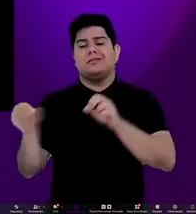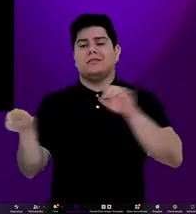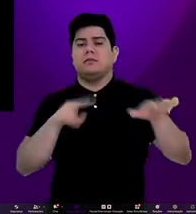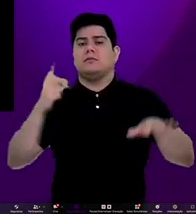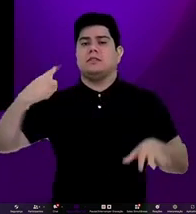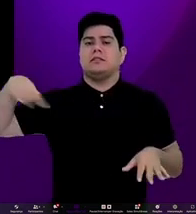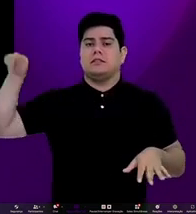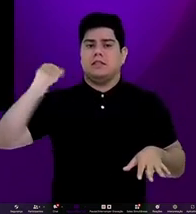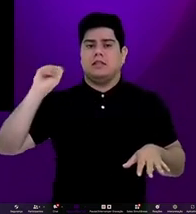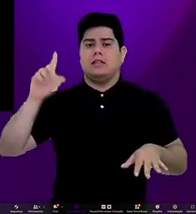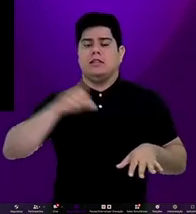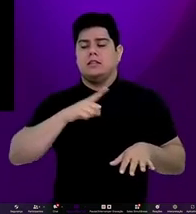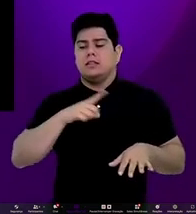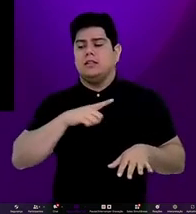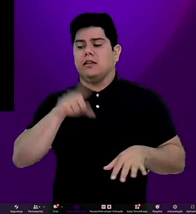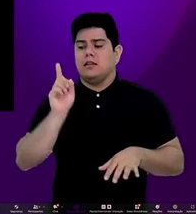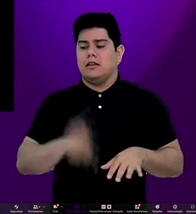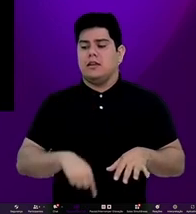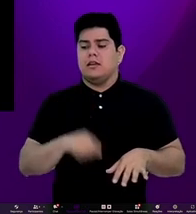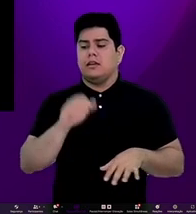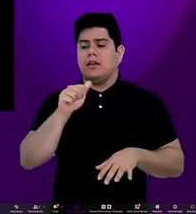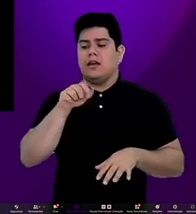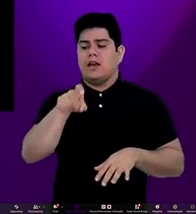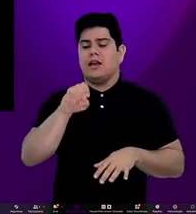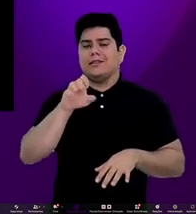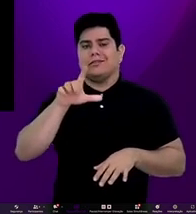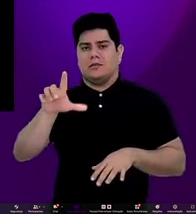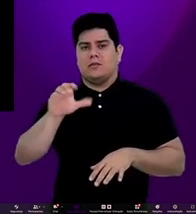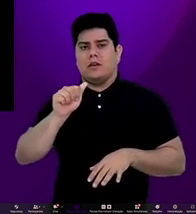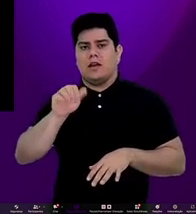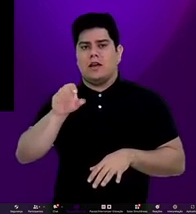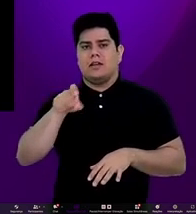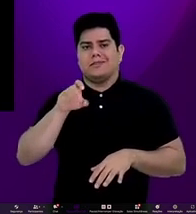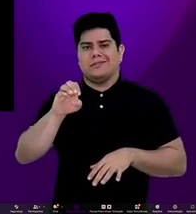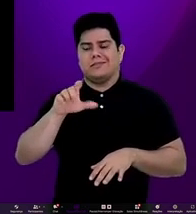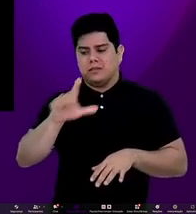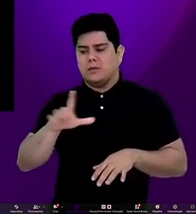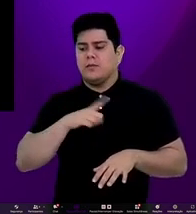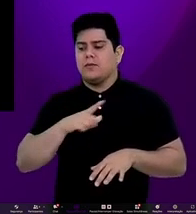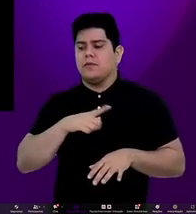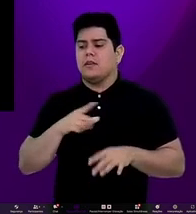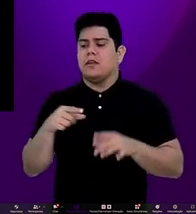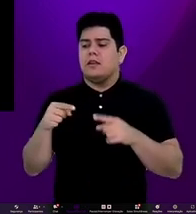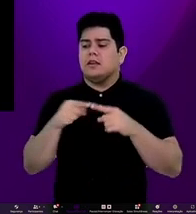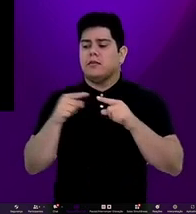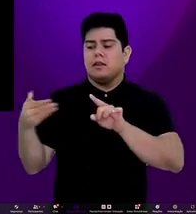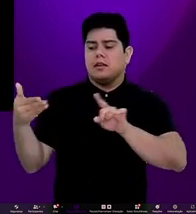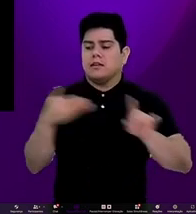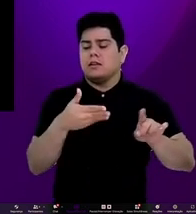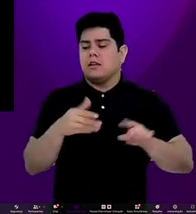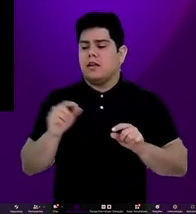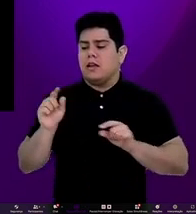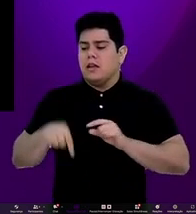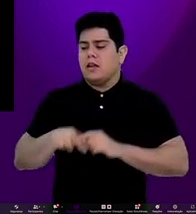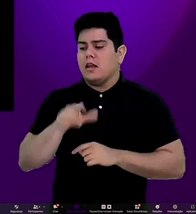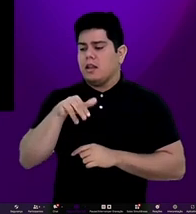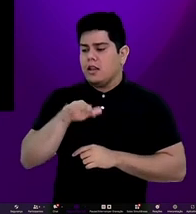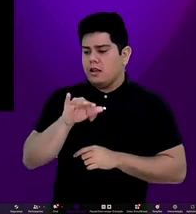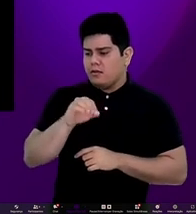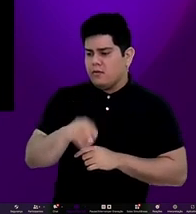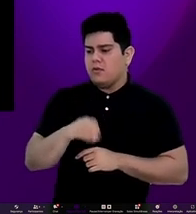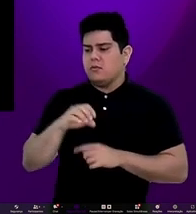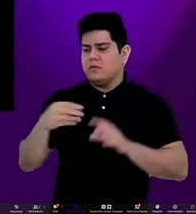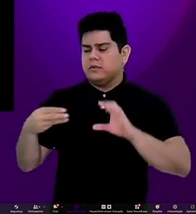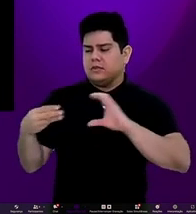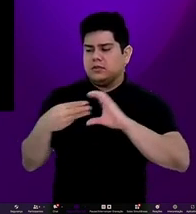passada, que é um anti-CD19, é o Axicel, né? Foi aprovado também na indicação de linfoma de células B refratário